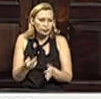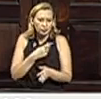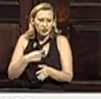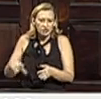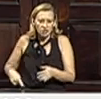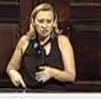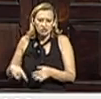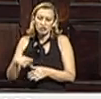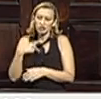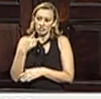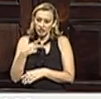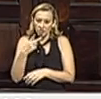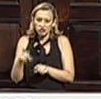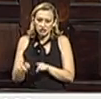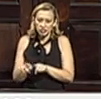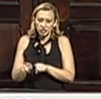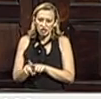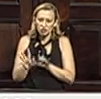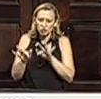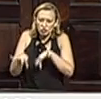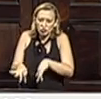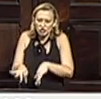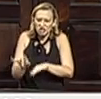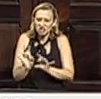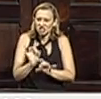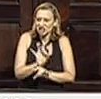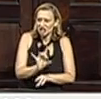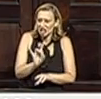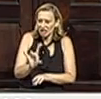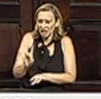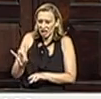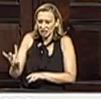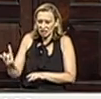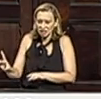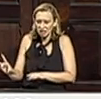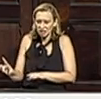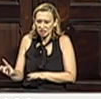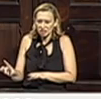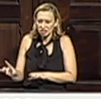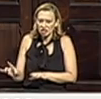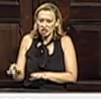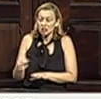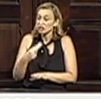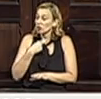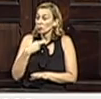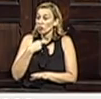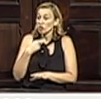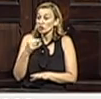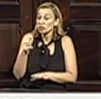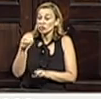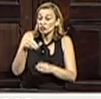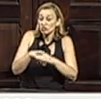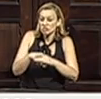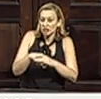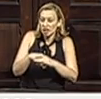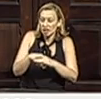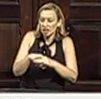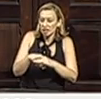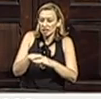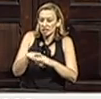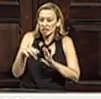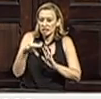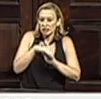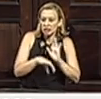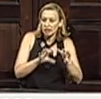Vossa Excelência, ao final de votação de cada destaque, não bota em votação a matéria assim emendada? Porque a matéria